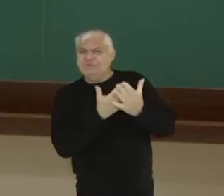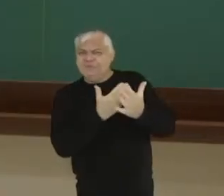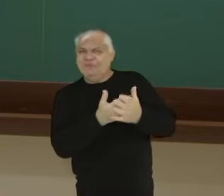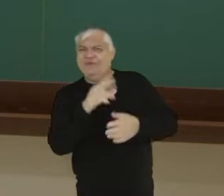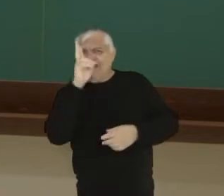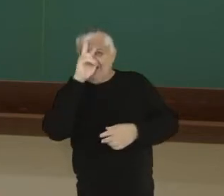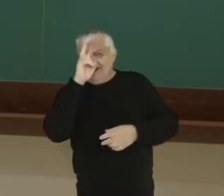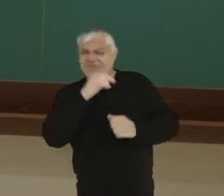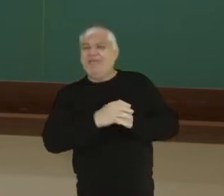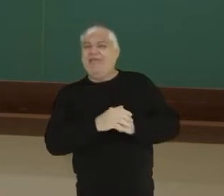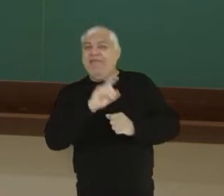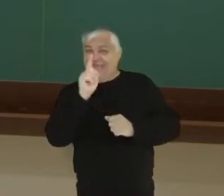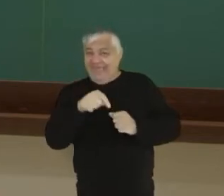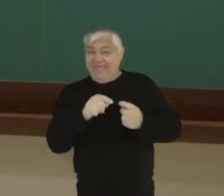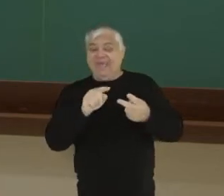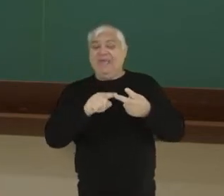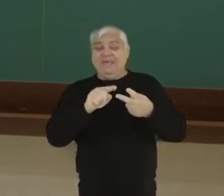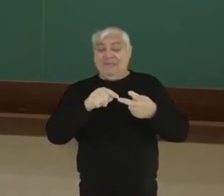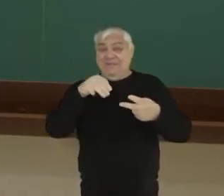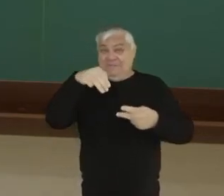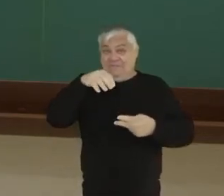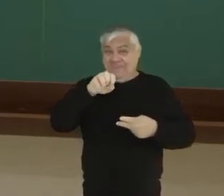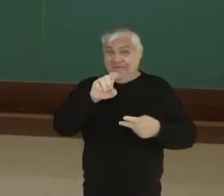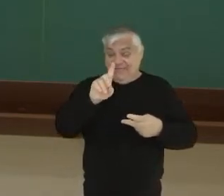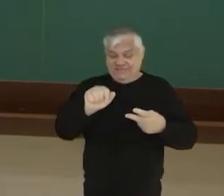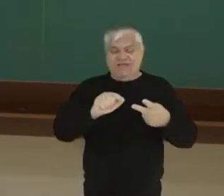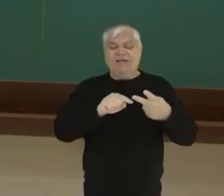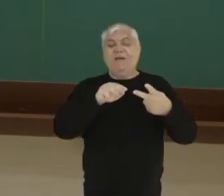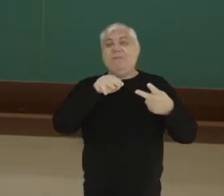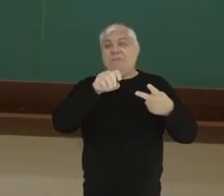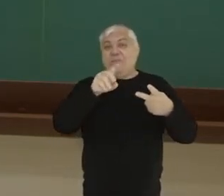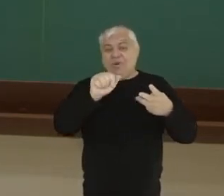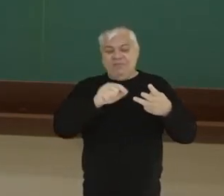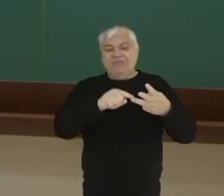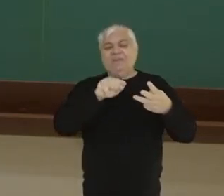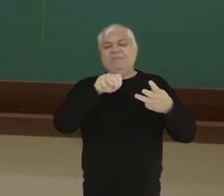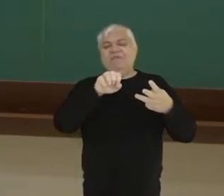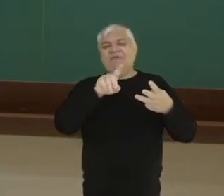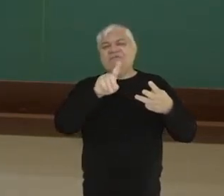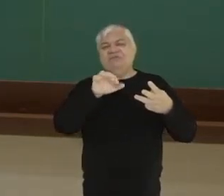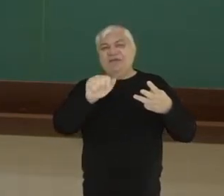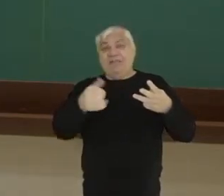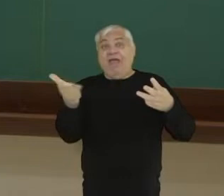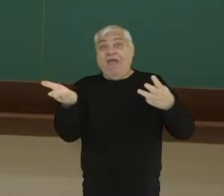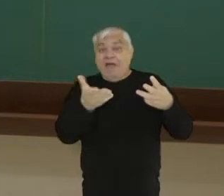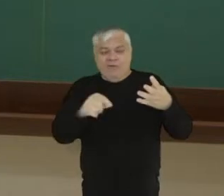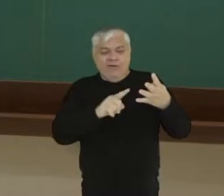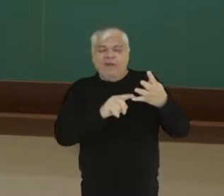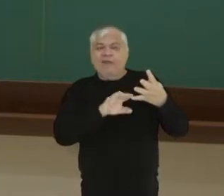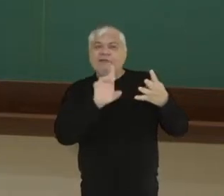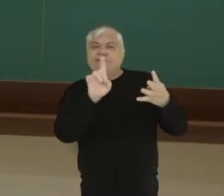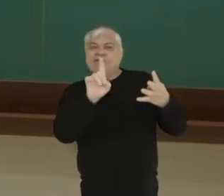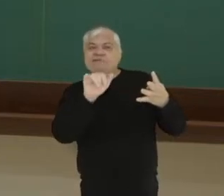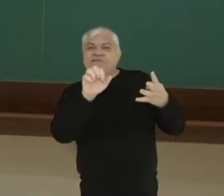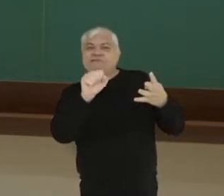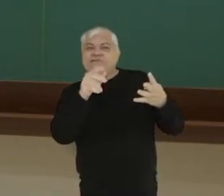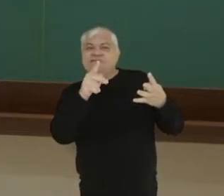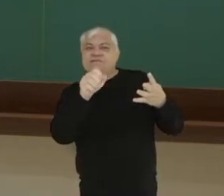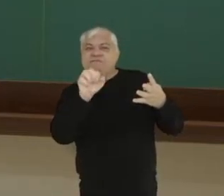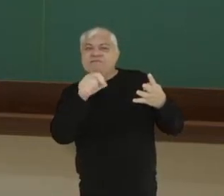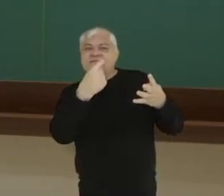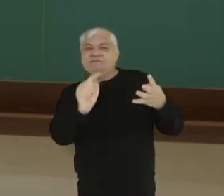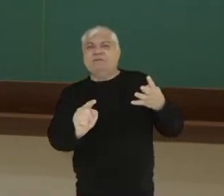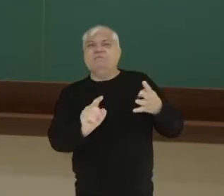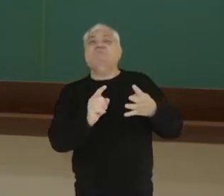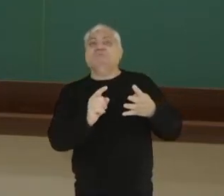tendência central, que é a média, a moda e a mediana. E agora, nesta aula, nós vamos falar um pouquinho sobre medidas de dispersão. Nós vamos estudar a